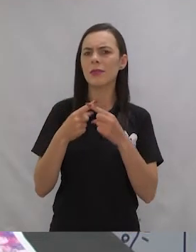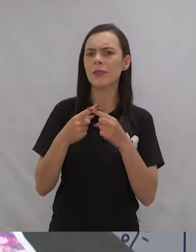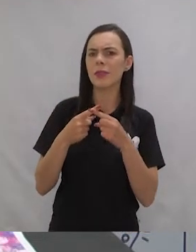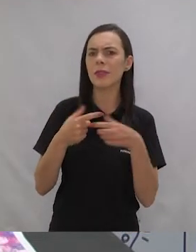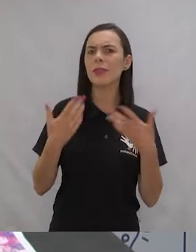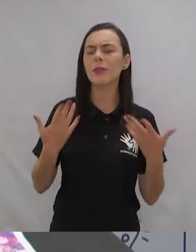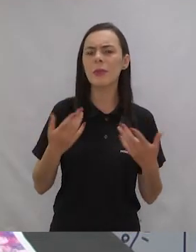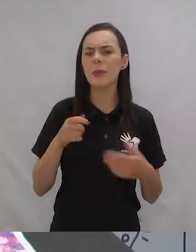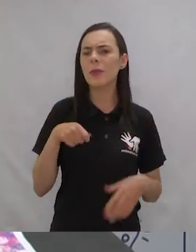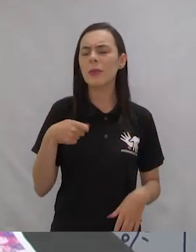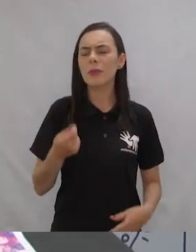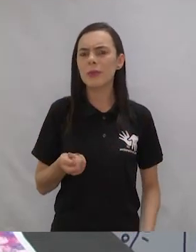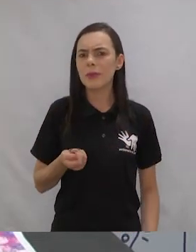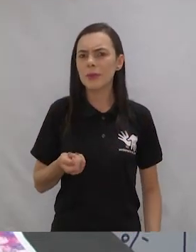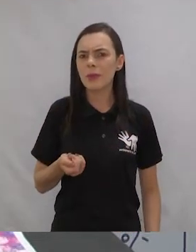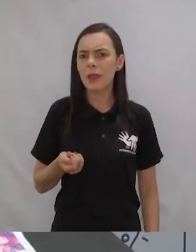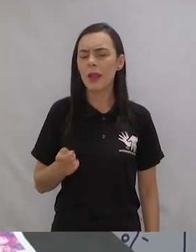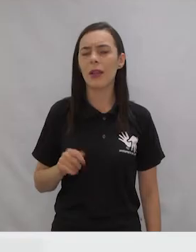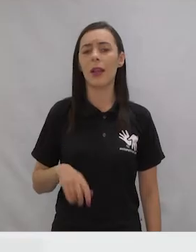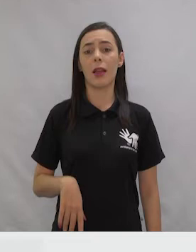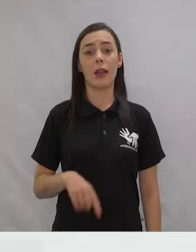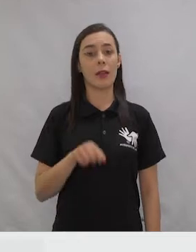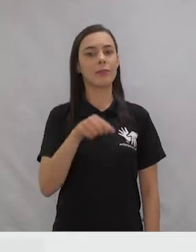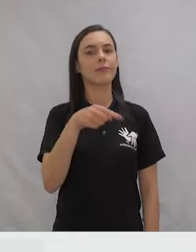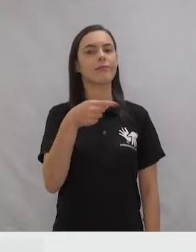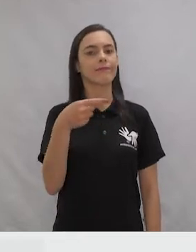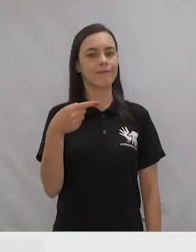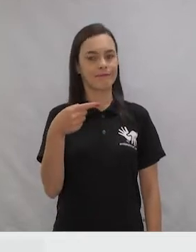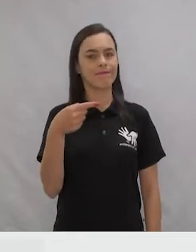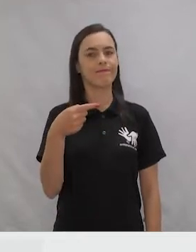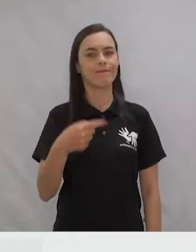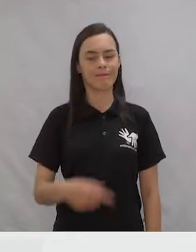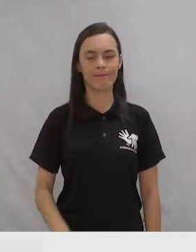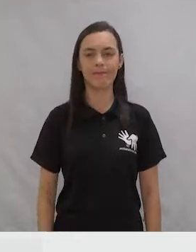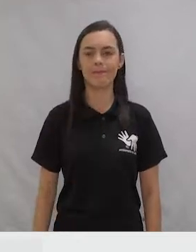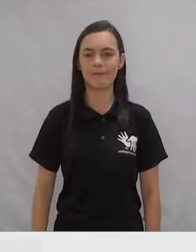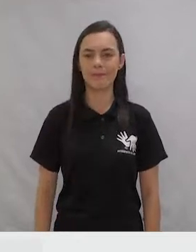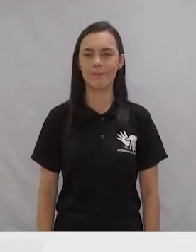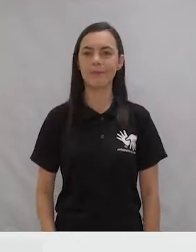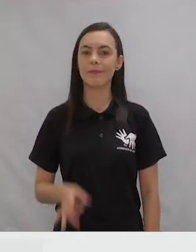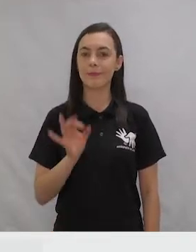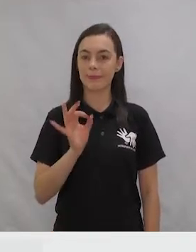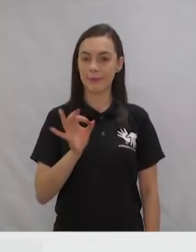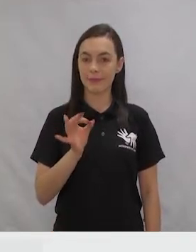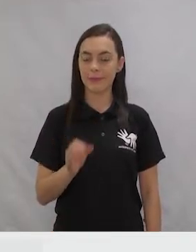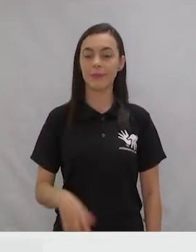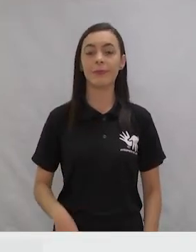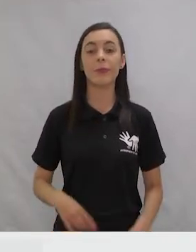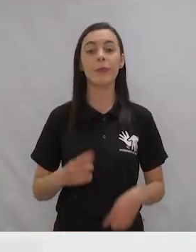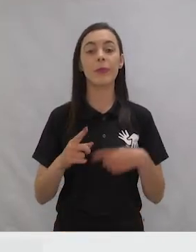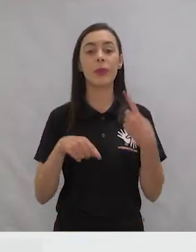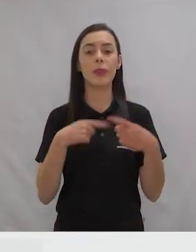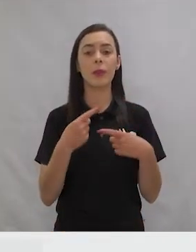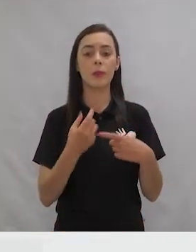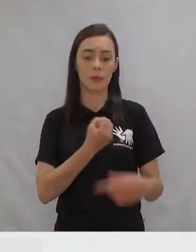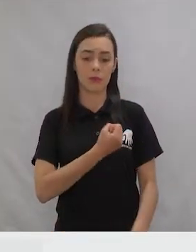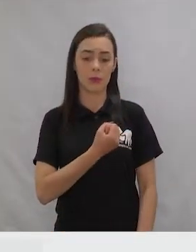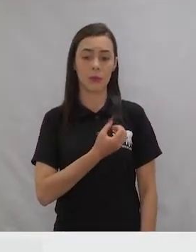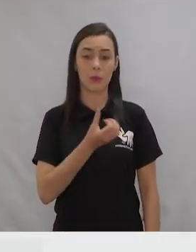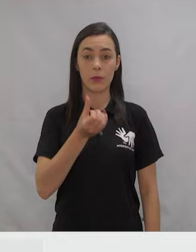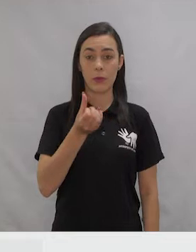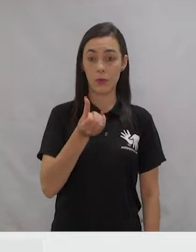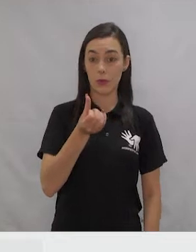subtração. Qual é o sinal dessa operação? Menos. Muito bem. E o 6 que